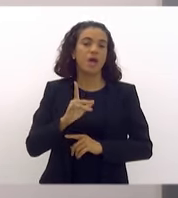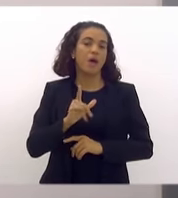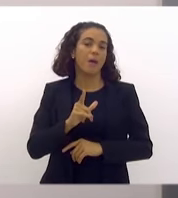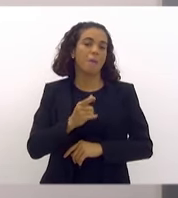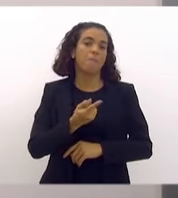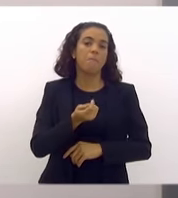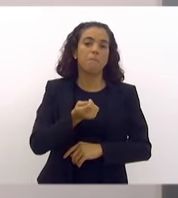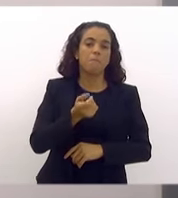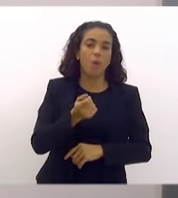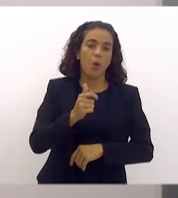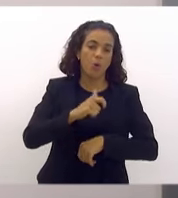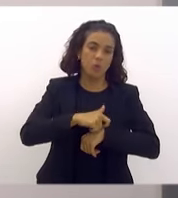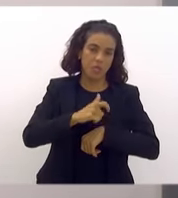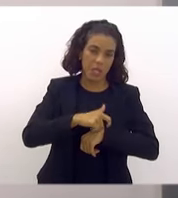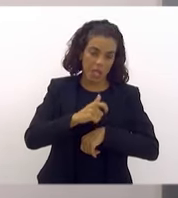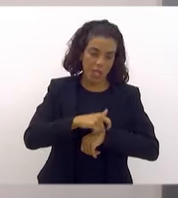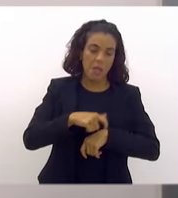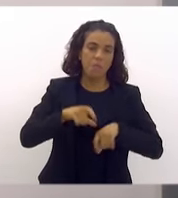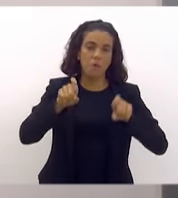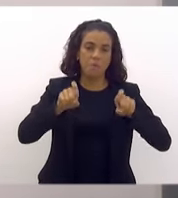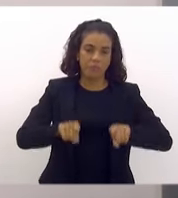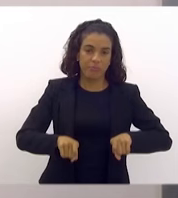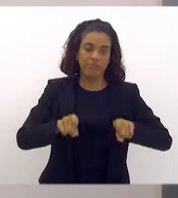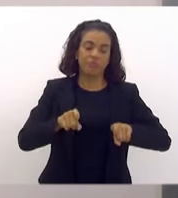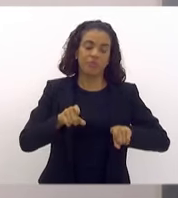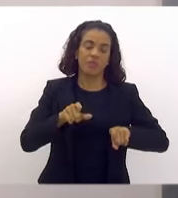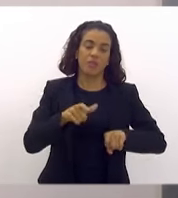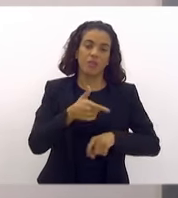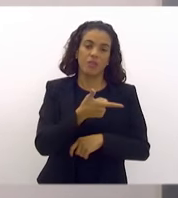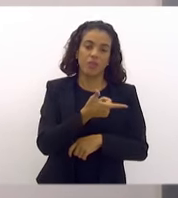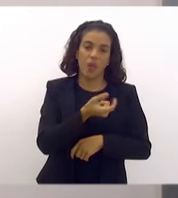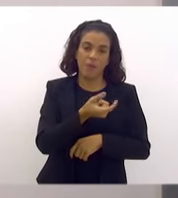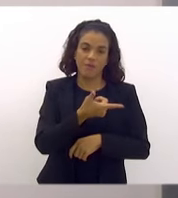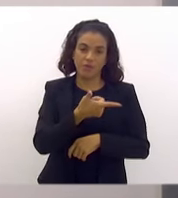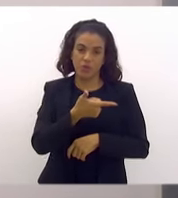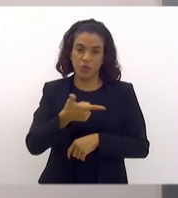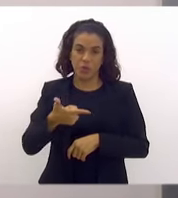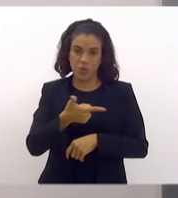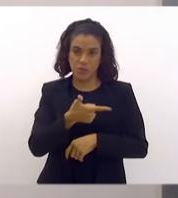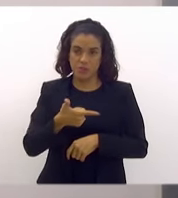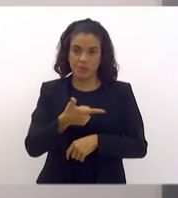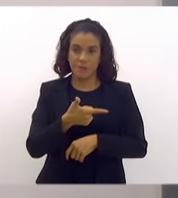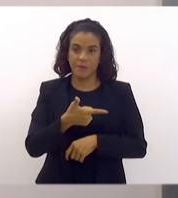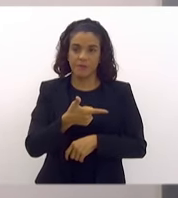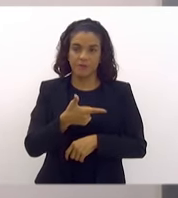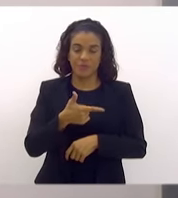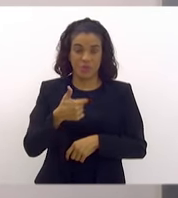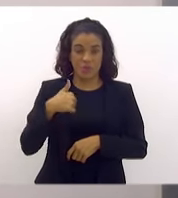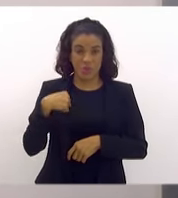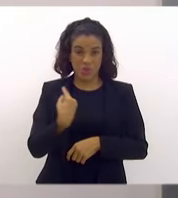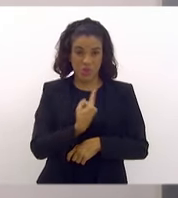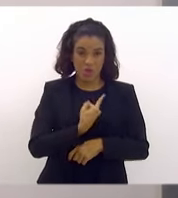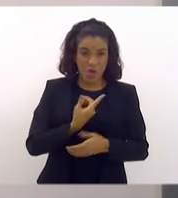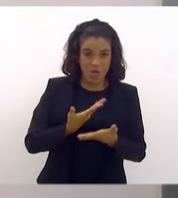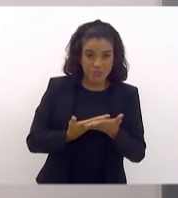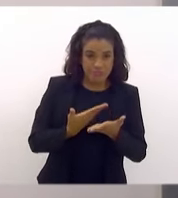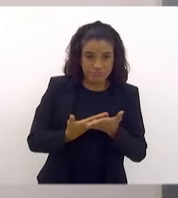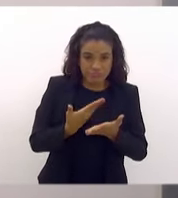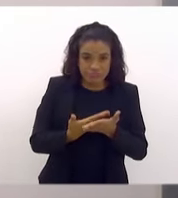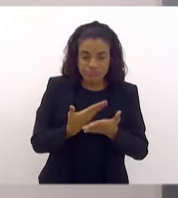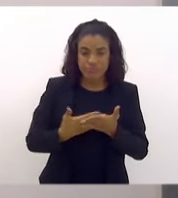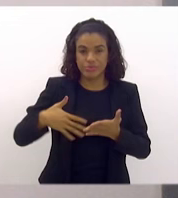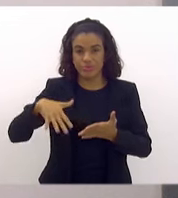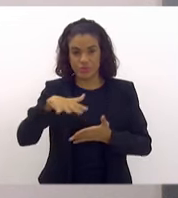entra no final de 2022 Então os casos que nós vimos aqui inclusive